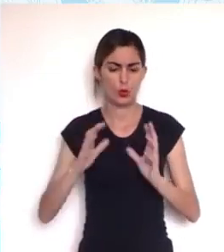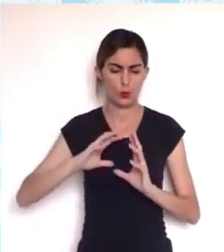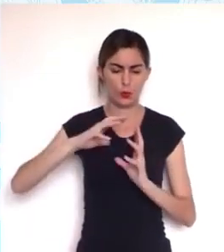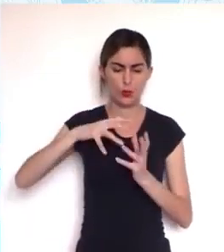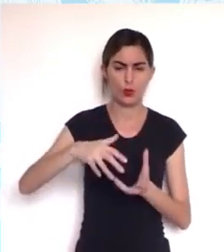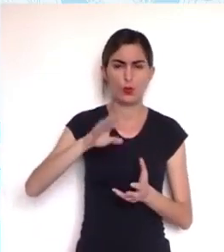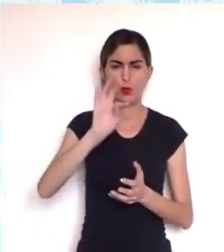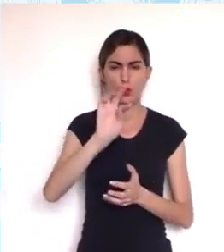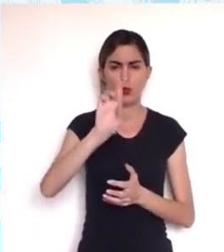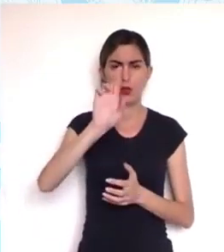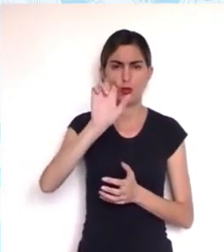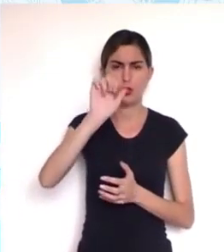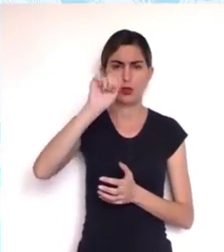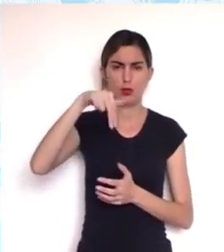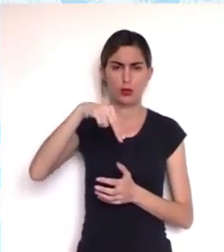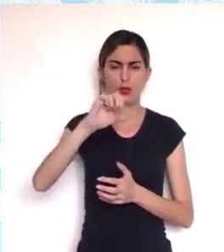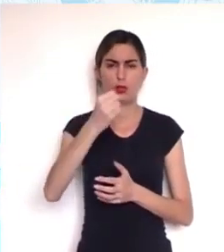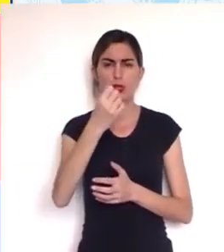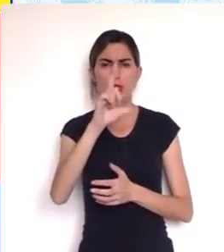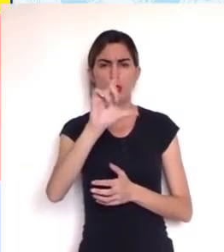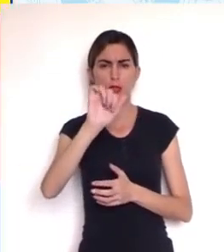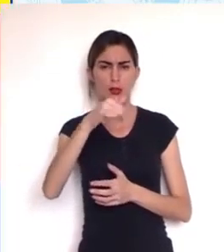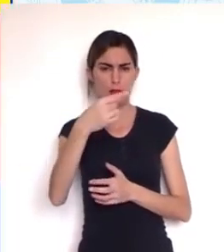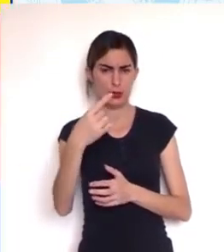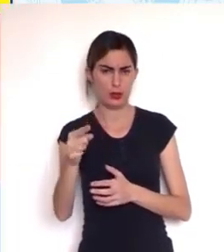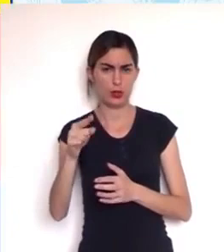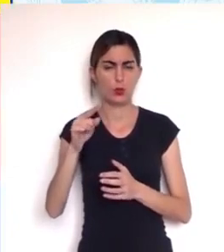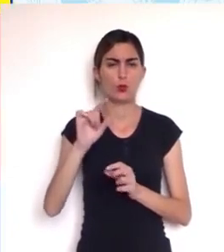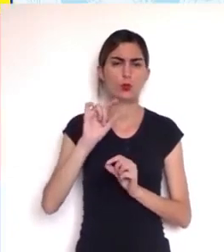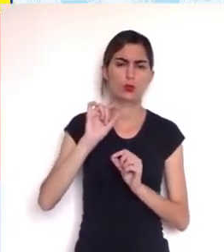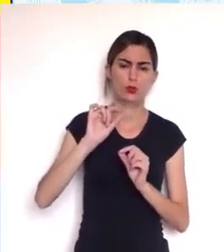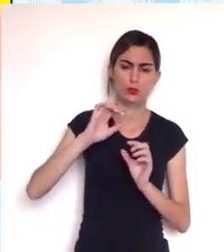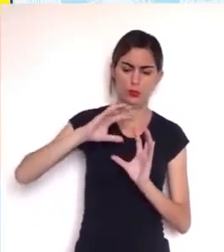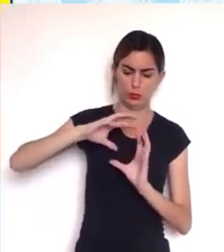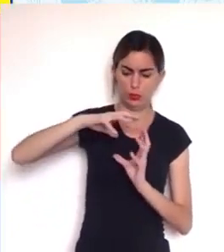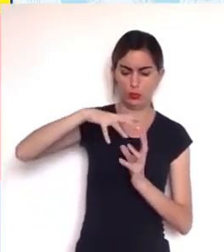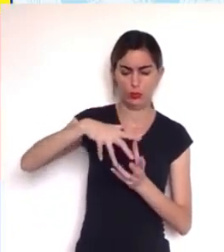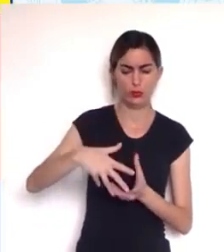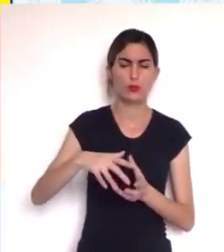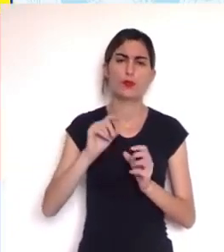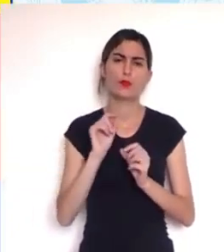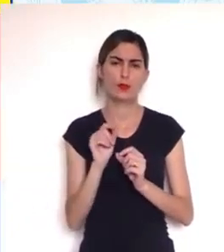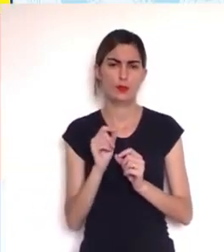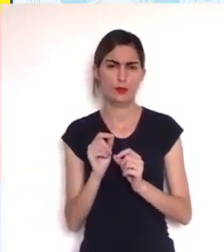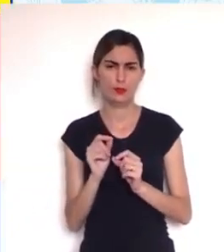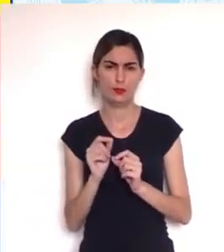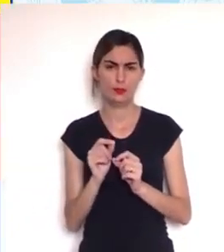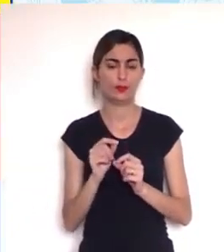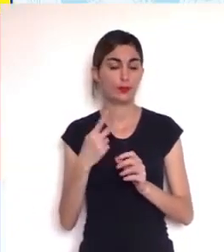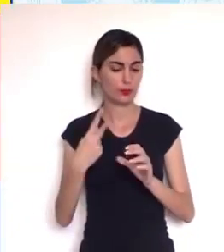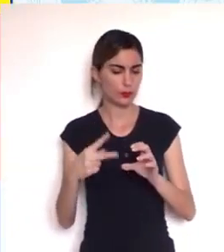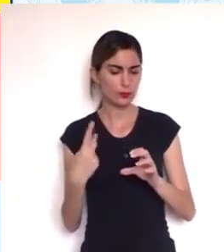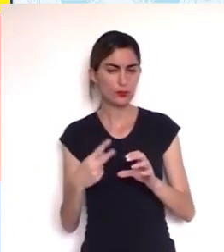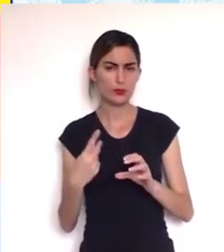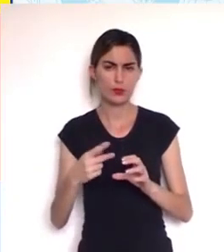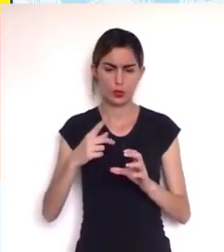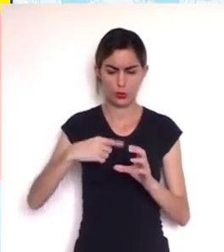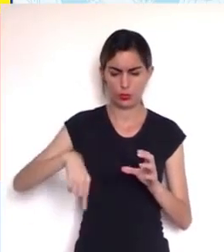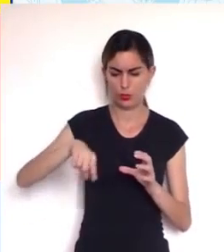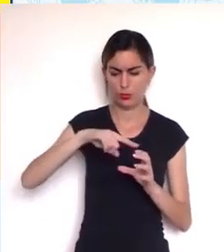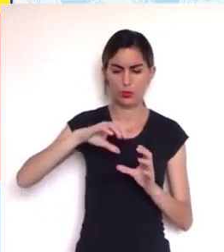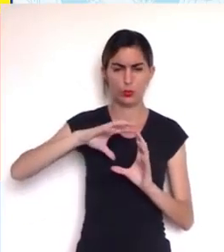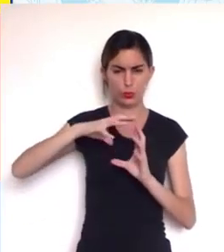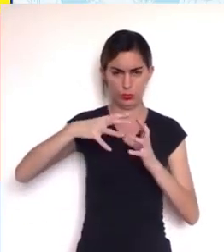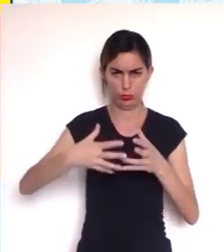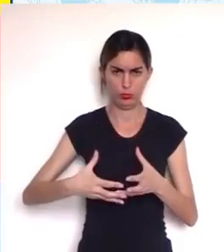o movimento de translação da Terra. O movimento de translação da Terra vai ser um movimento em que o nosso